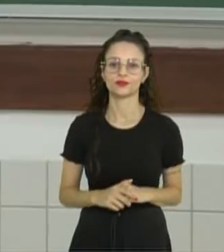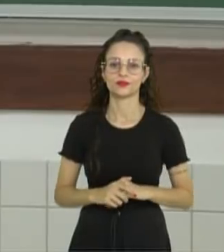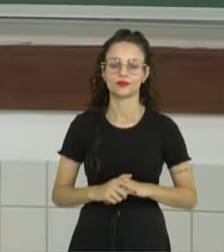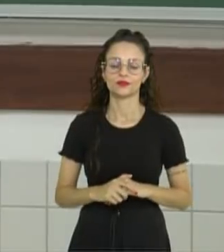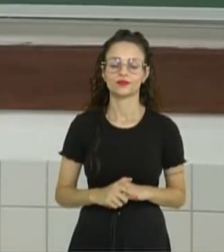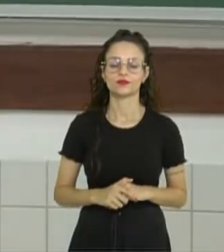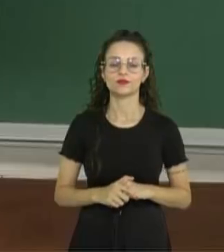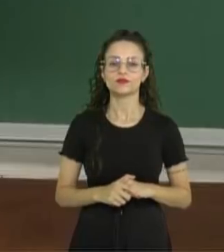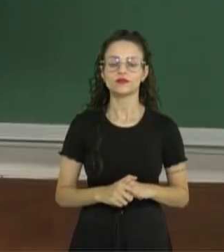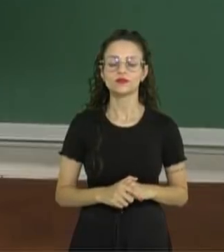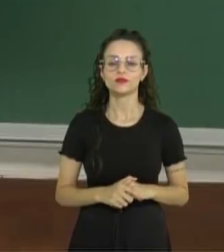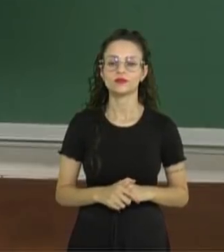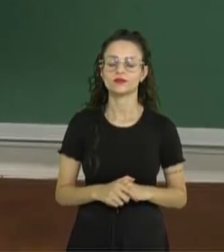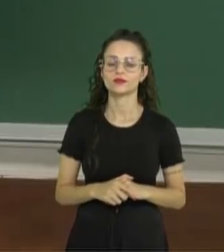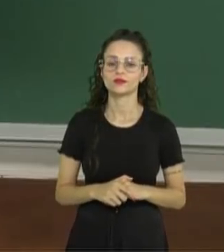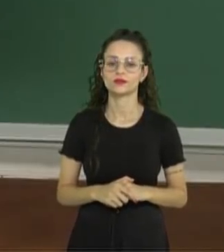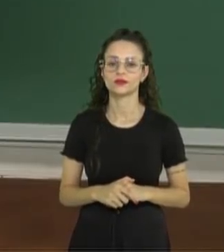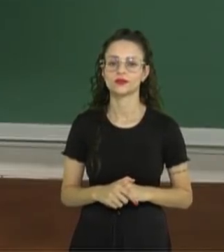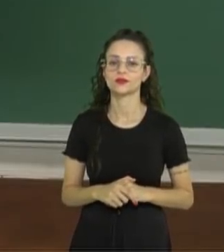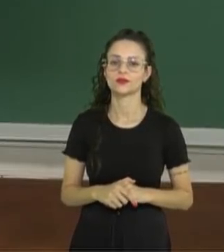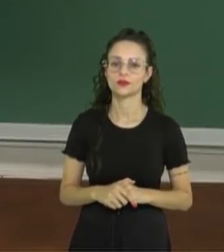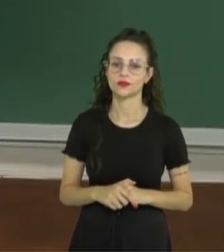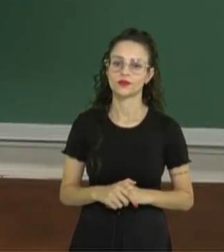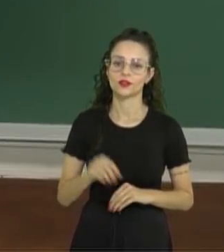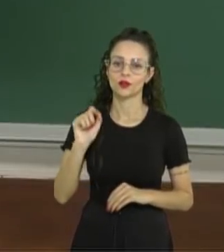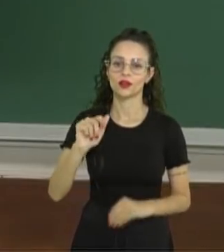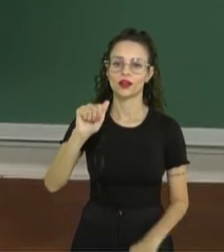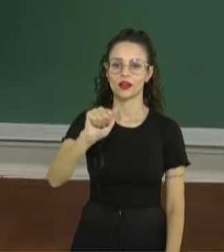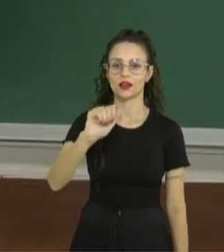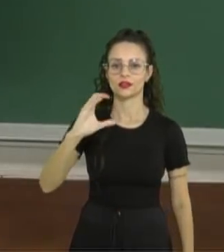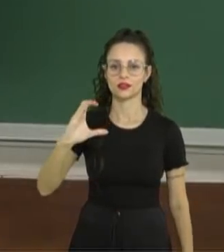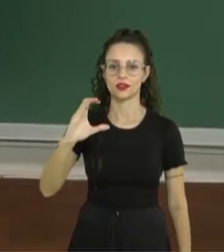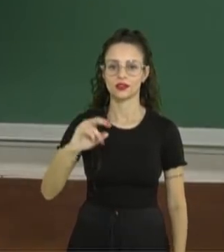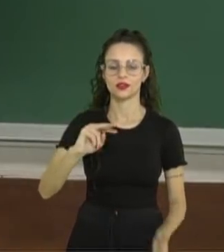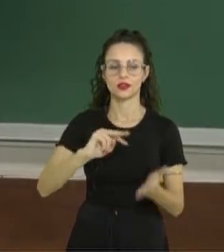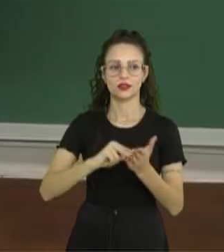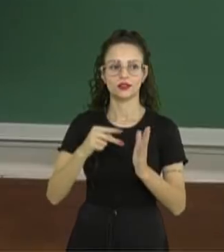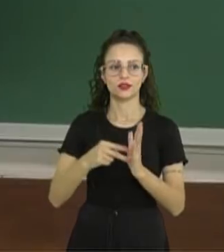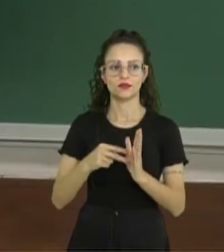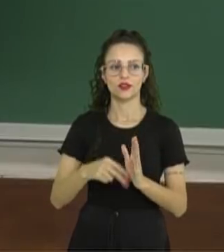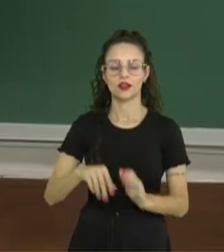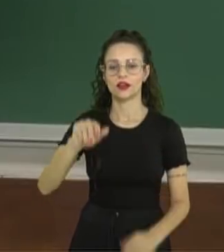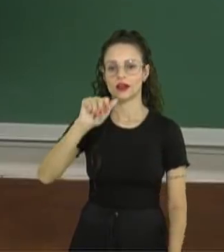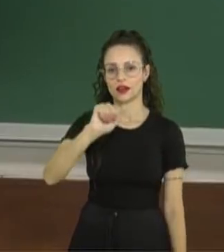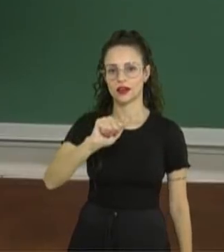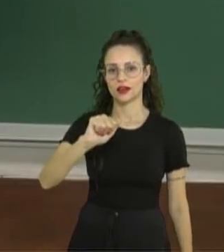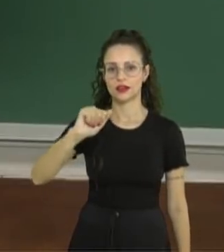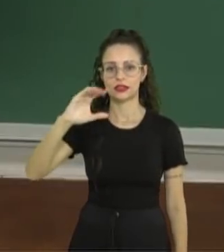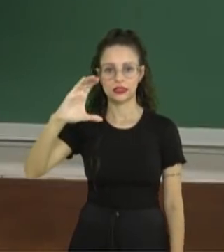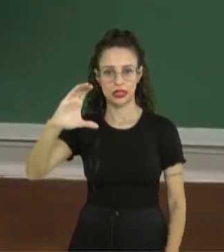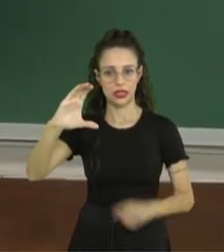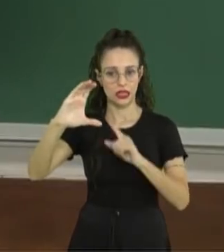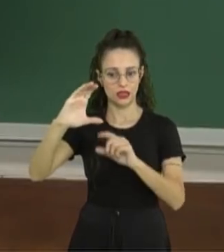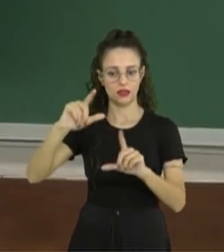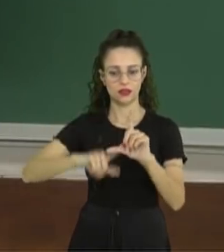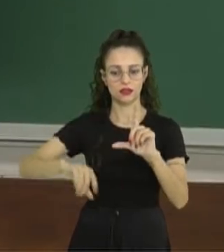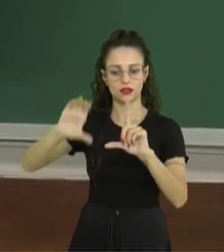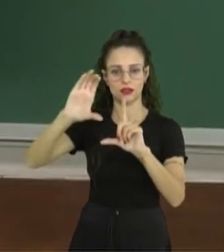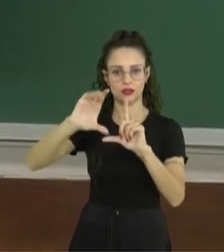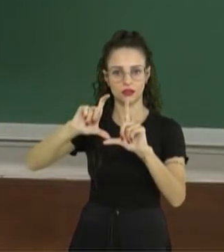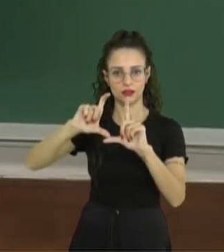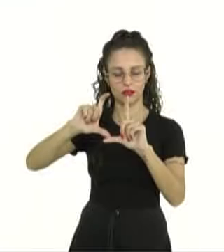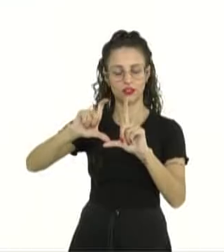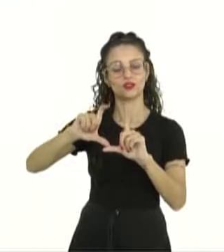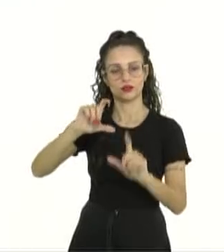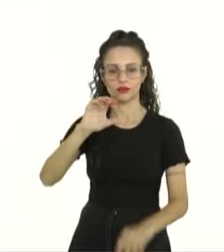acontecimentos anteriores, antes de Cristo, ao lado da data, colocamos o AC. C sempre maiúsculo, porque é nome de pessoa, nome de Cristo.